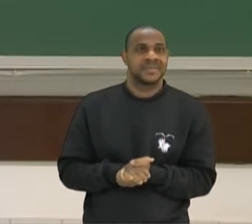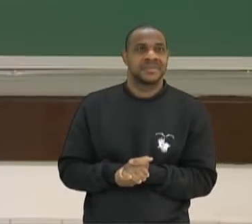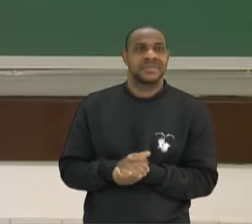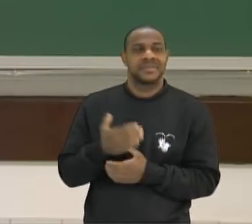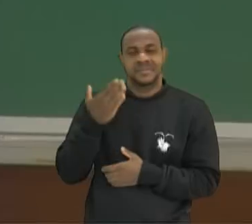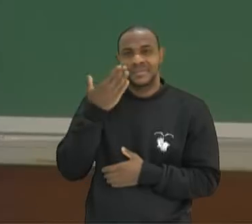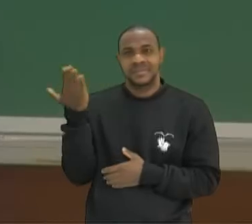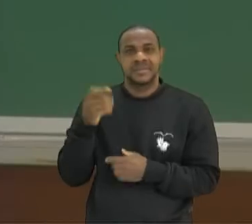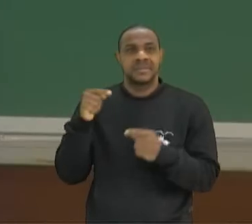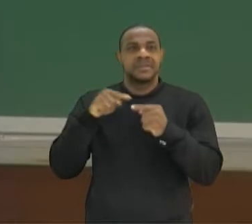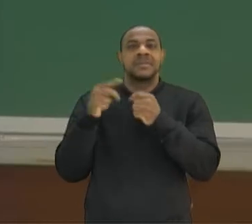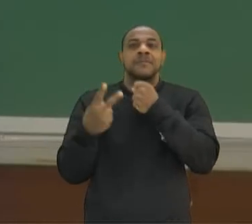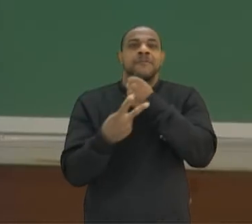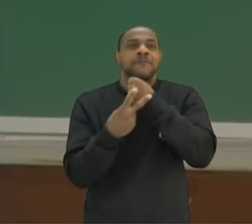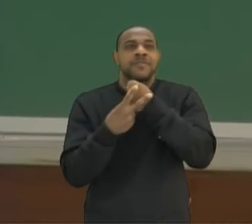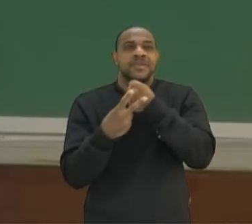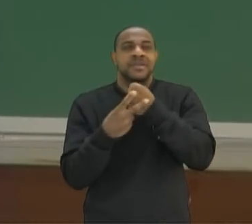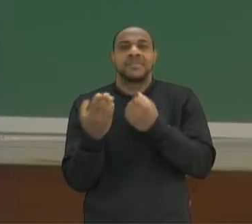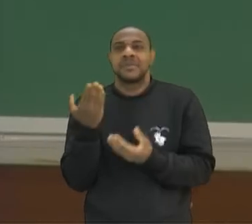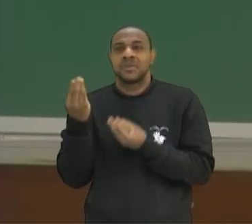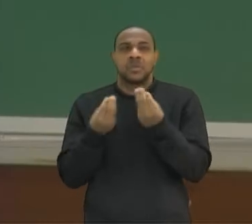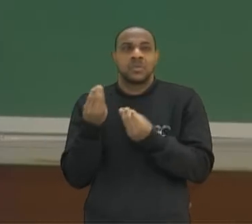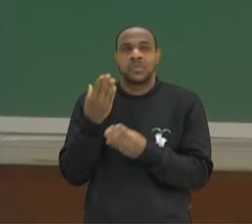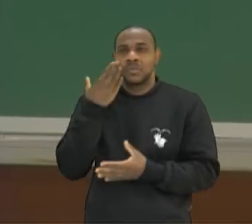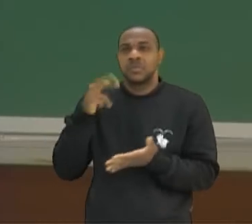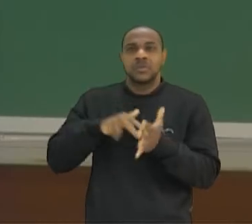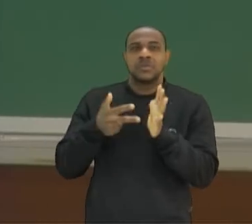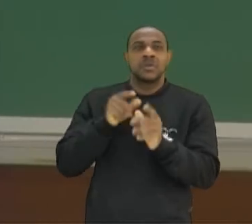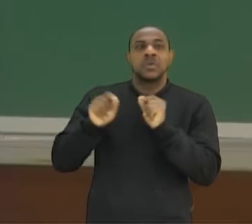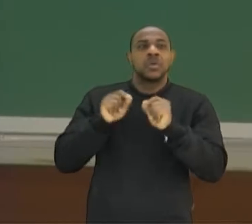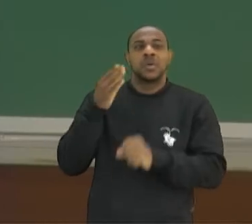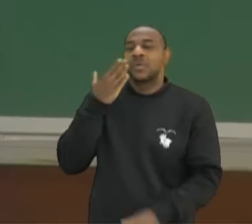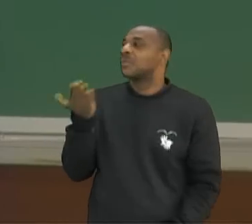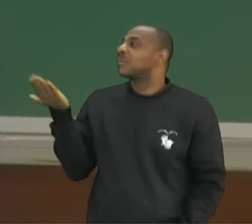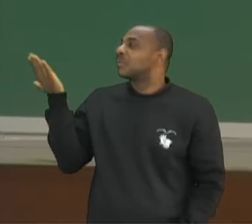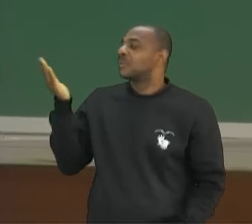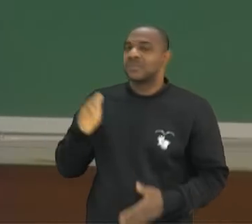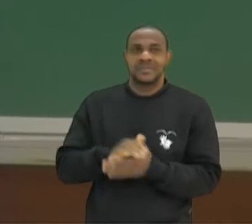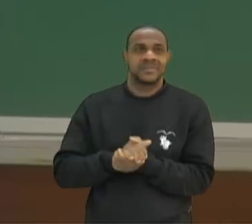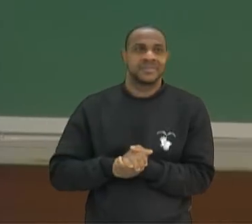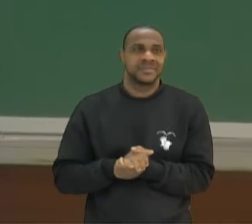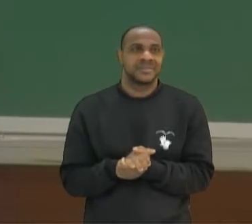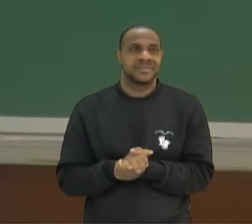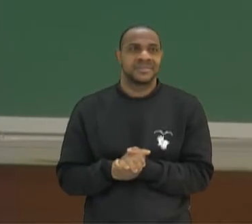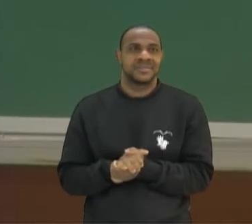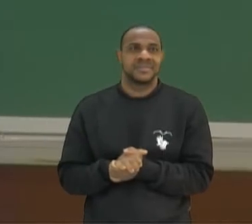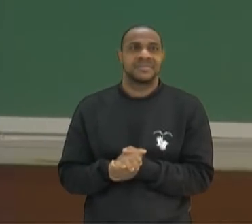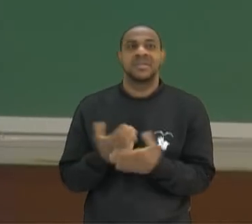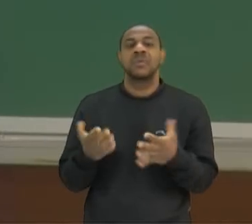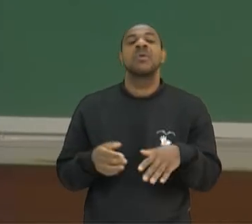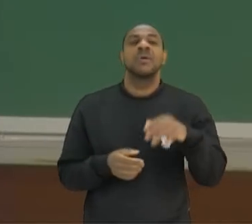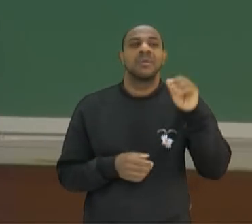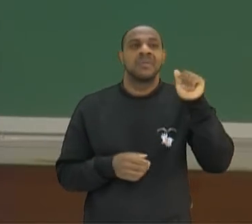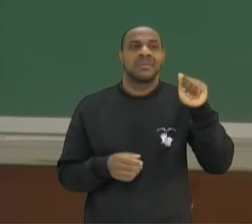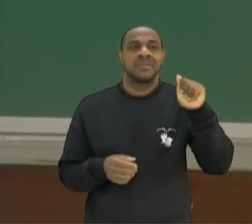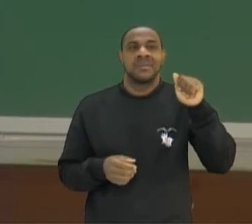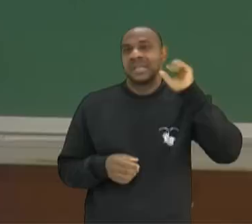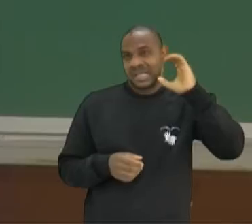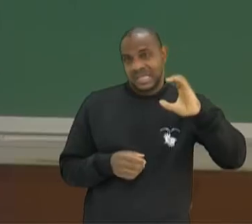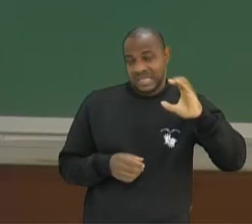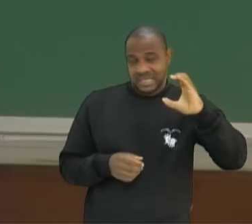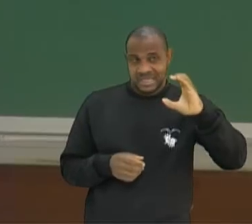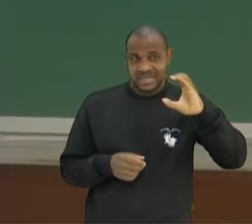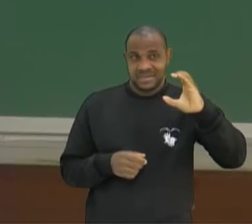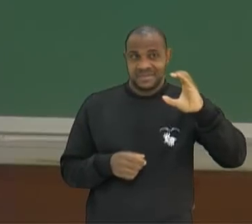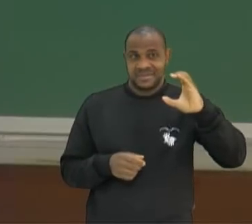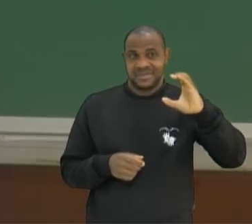então significa o verbo run. O que vocês acham? Walk and crawl vai ser que letra? Letter C,